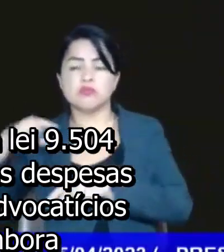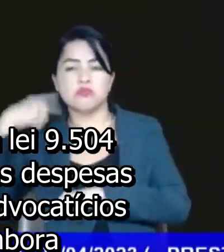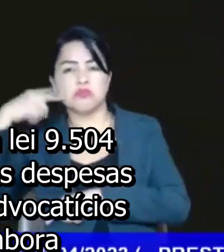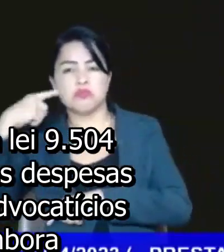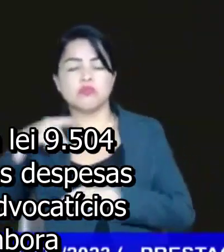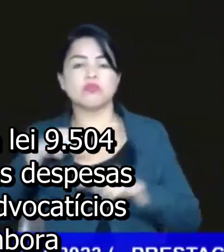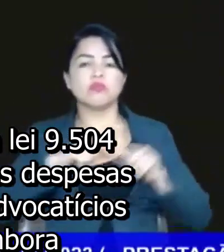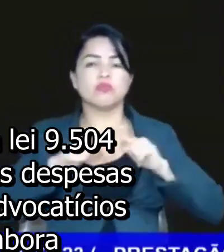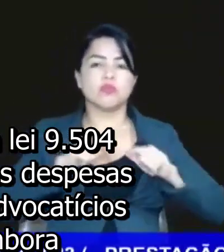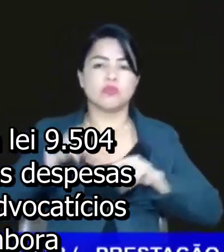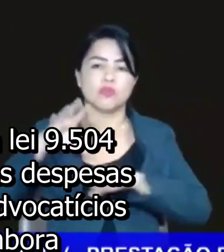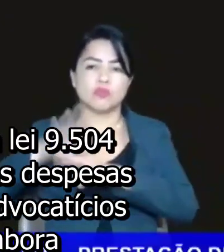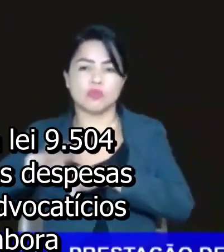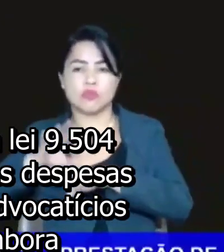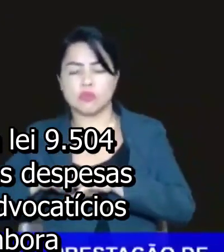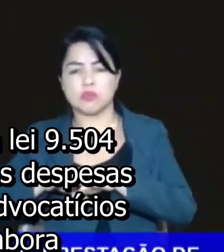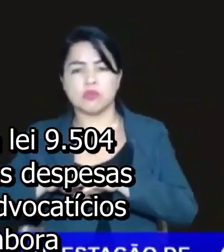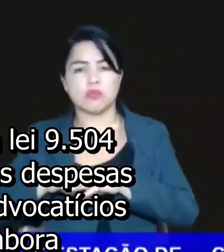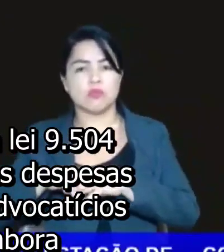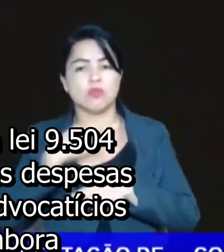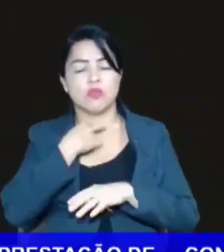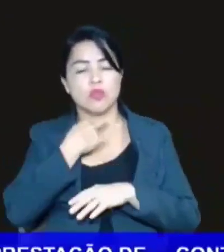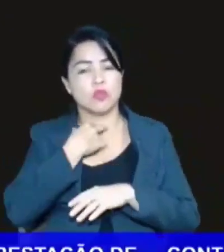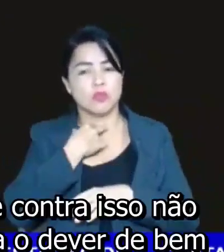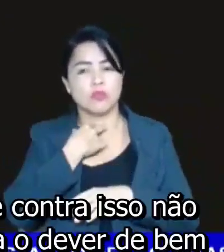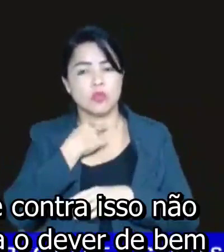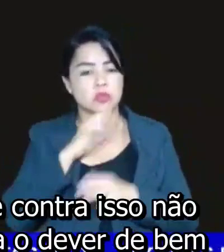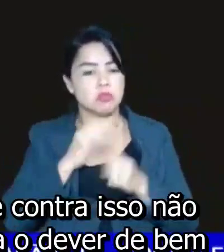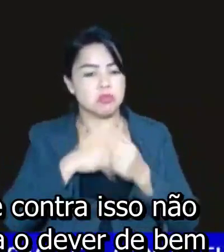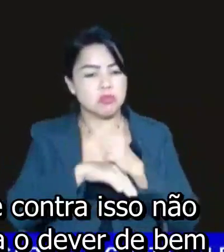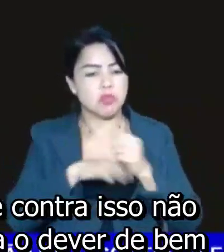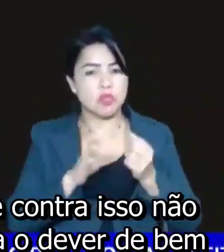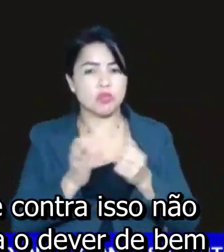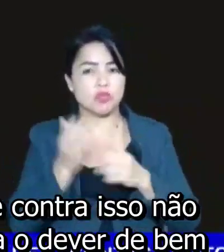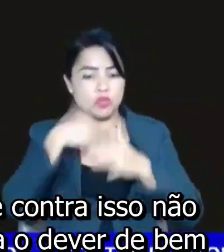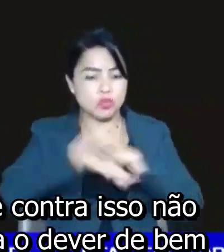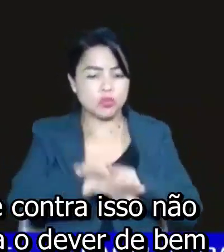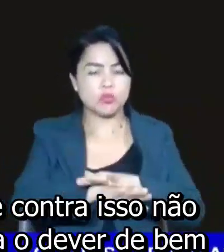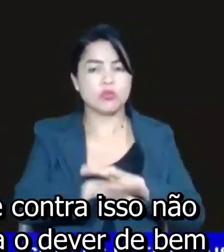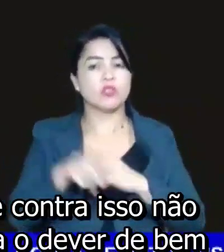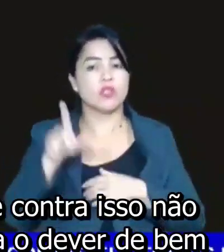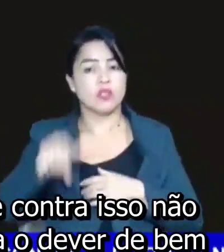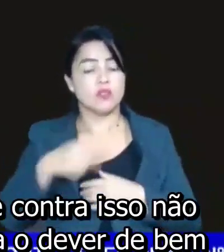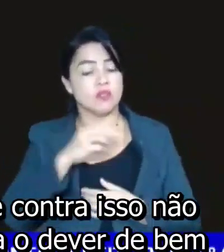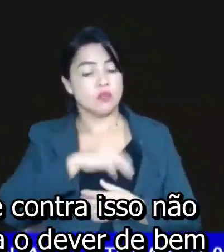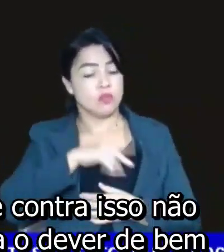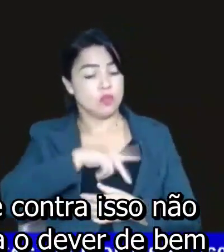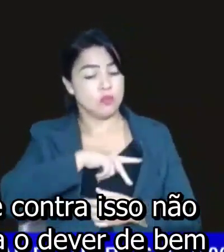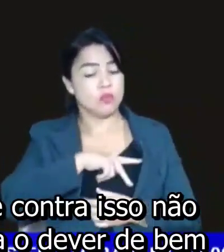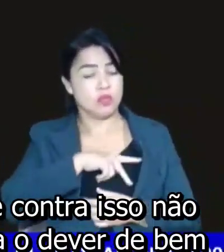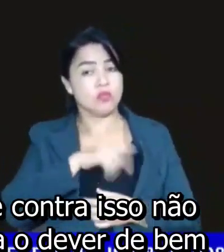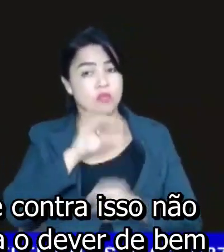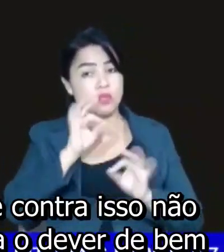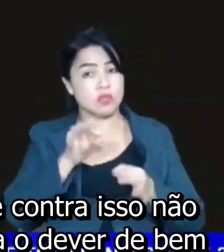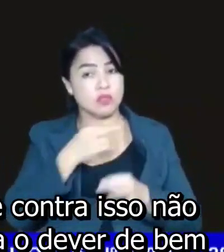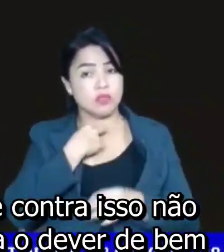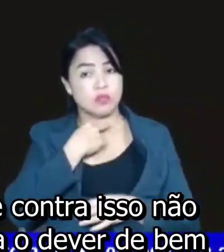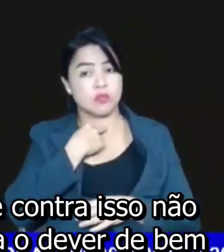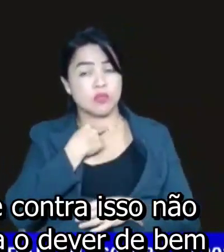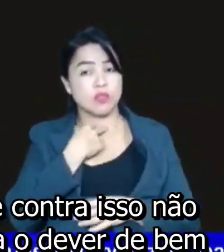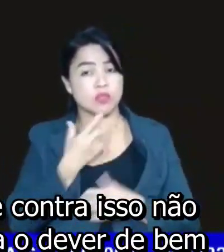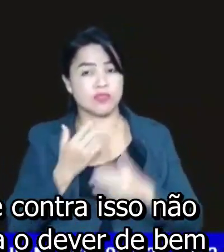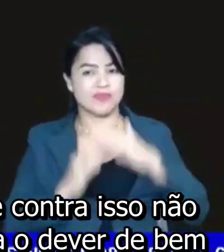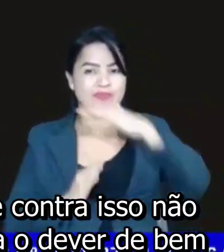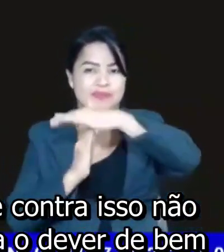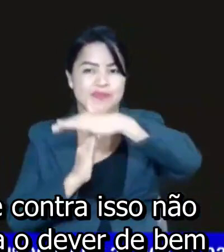advocatícios e os serviços contábeis não estão à margem, embora, e isso é certo, e o Ministério Público Eleitoral não se insurge contra isso, não haja um